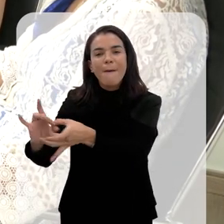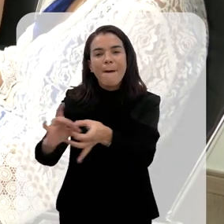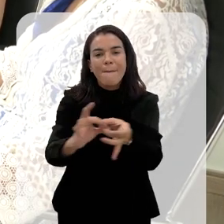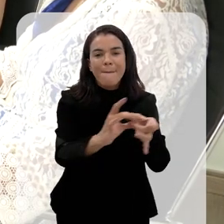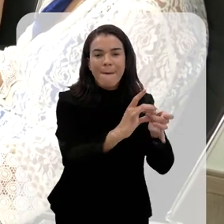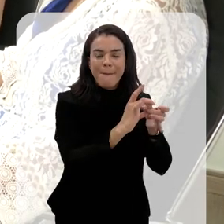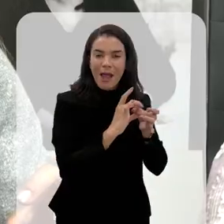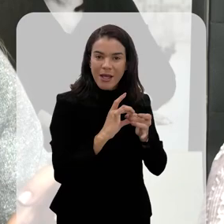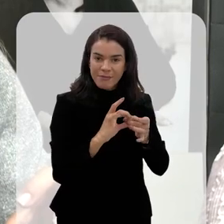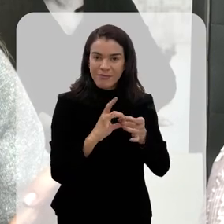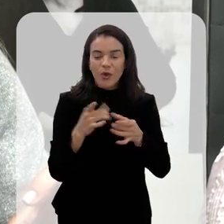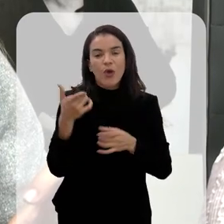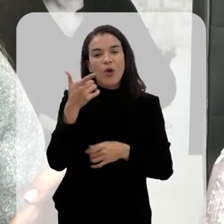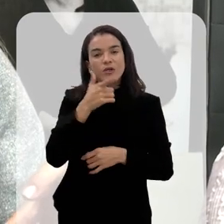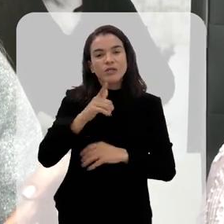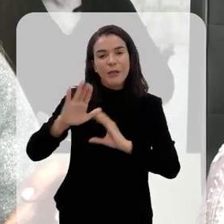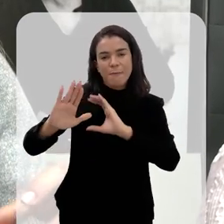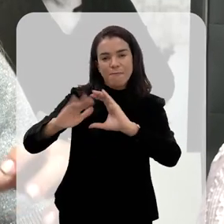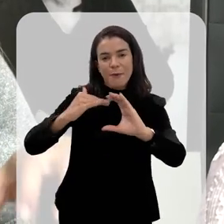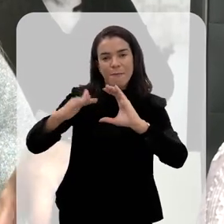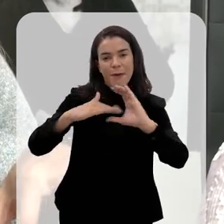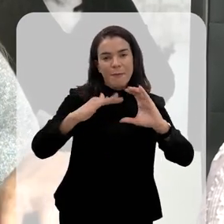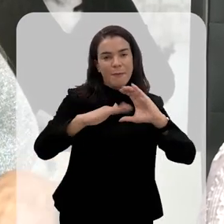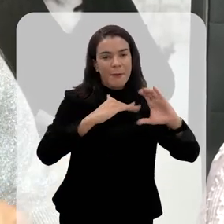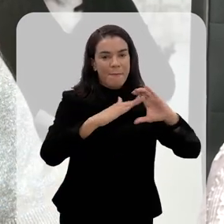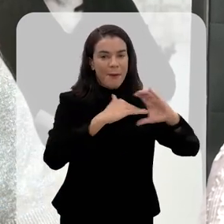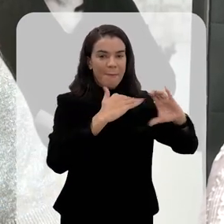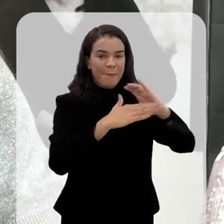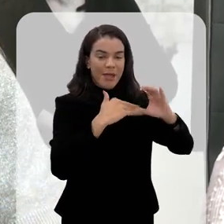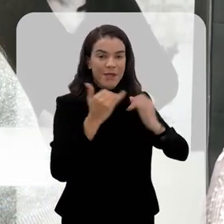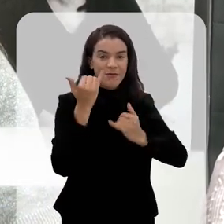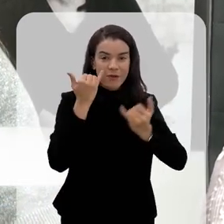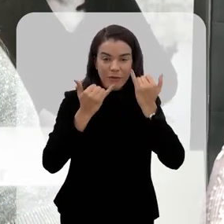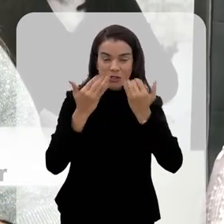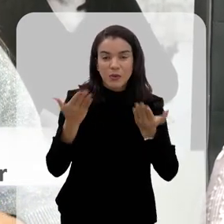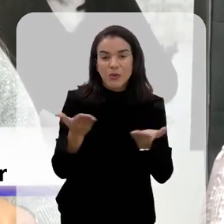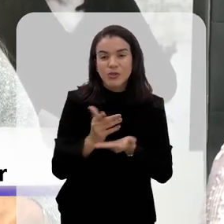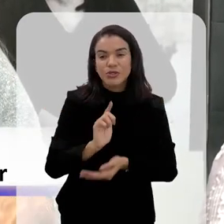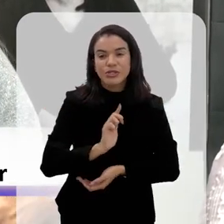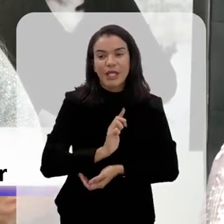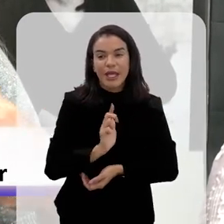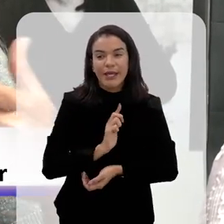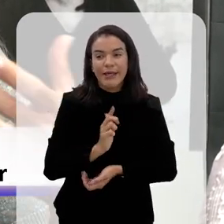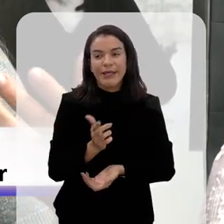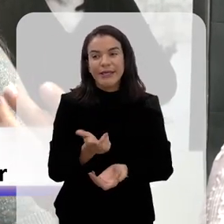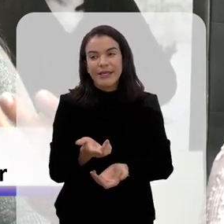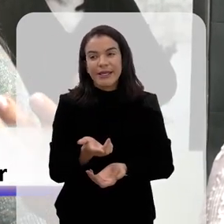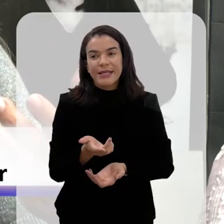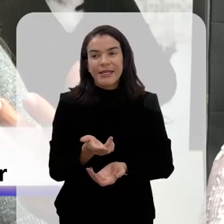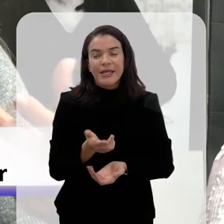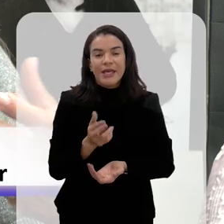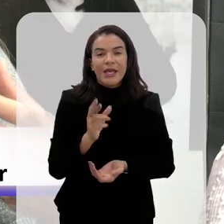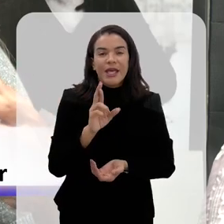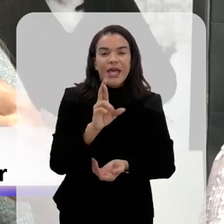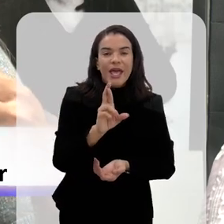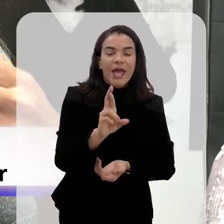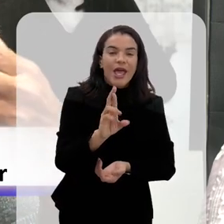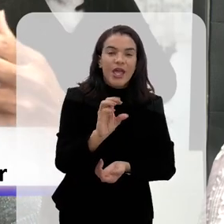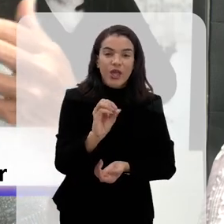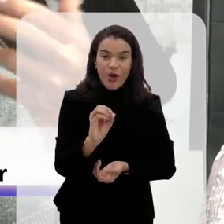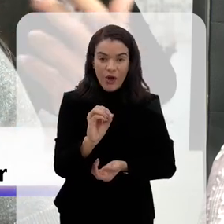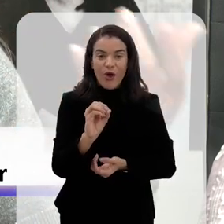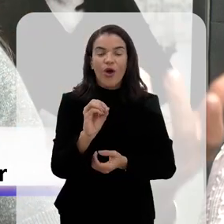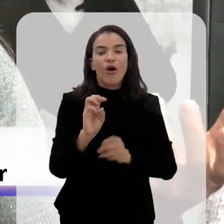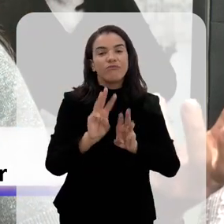informações para que a gente receba essas informações dentro das unidades de polícia. Né? Hoje a gente tem